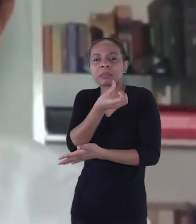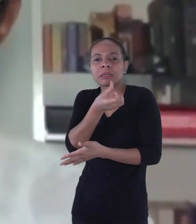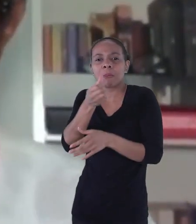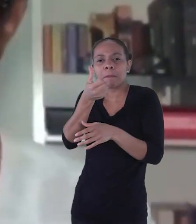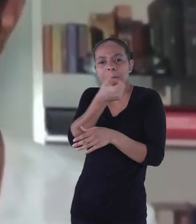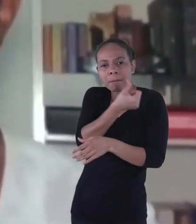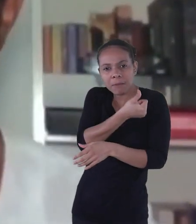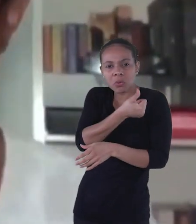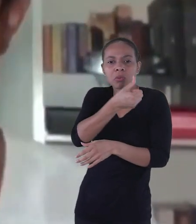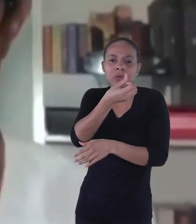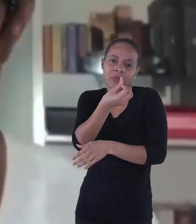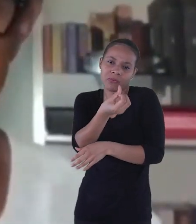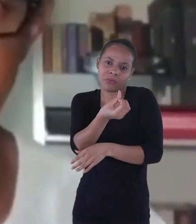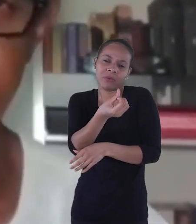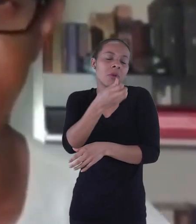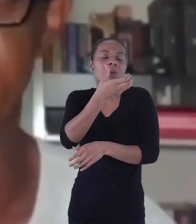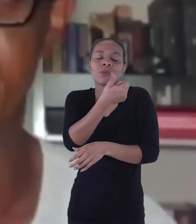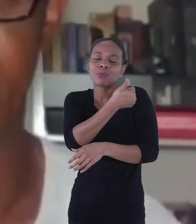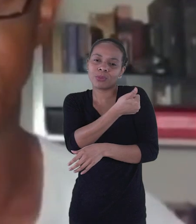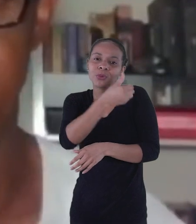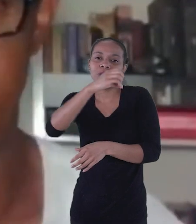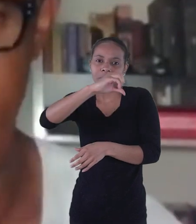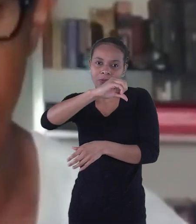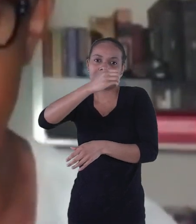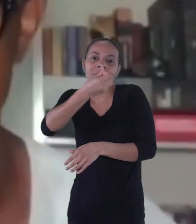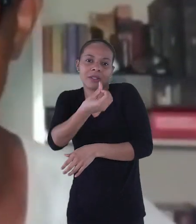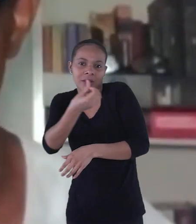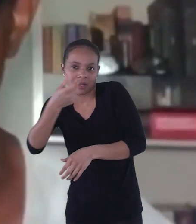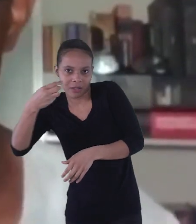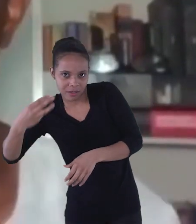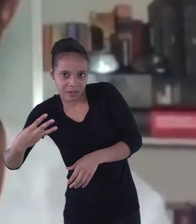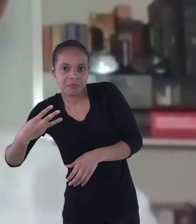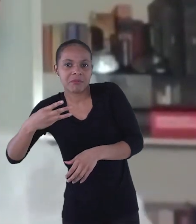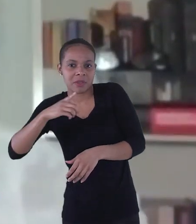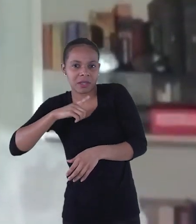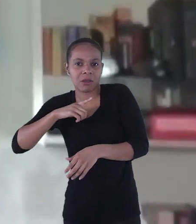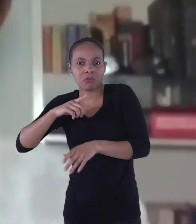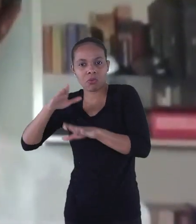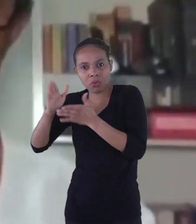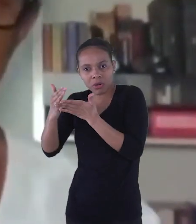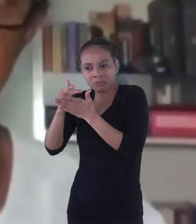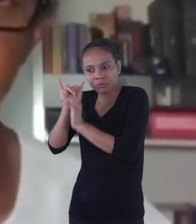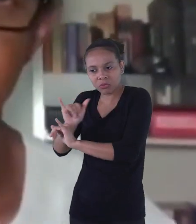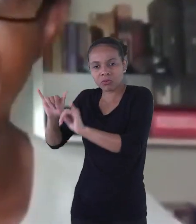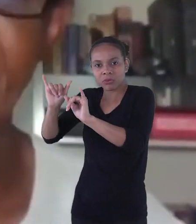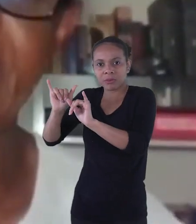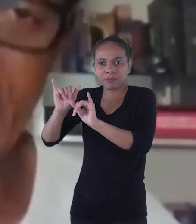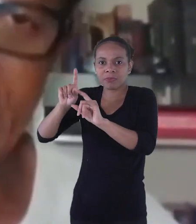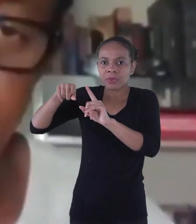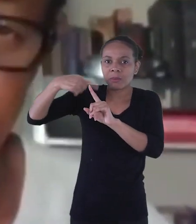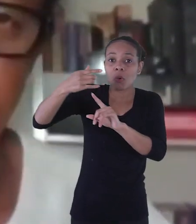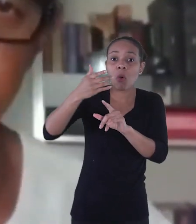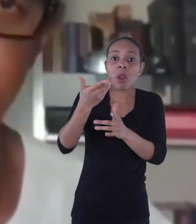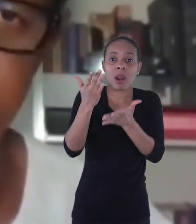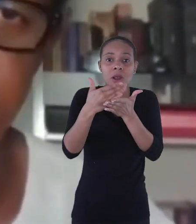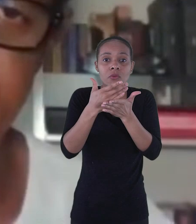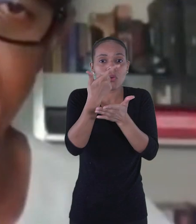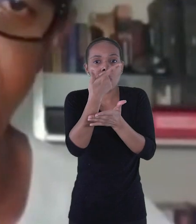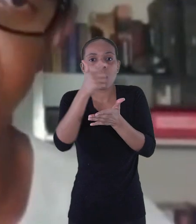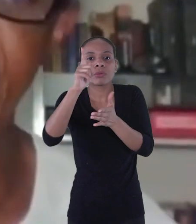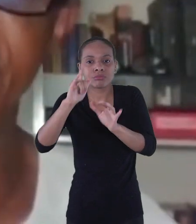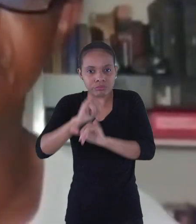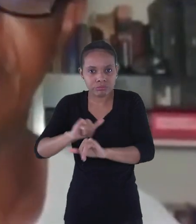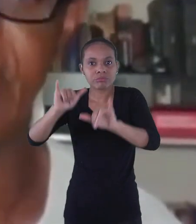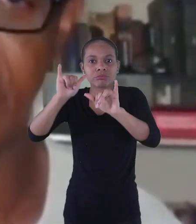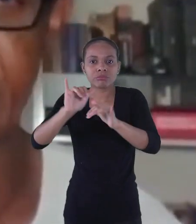do ano, entre novembro e dezembro de 63, saem os Provérbios. Os 2 livros foram bancados pela